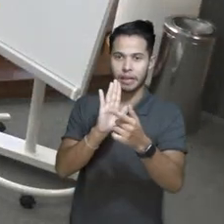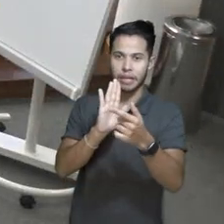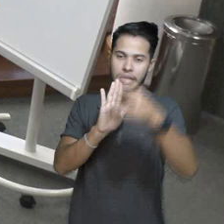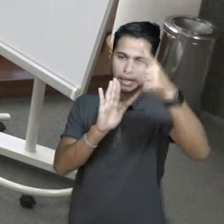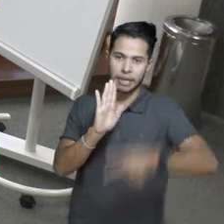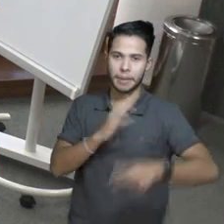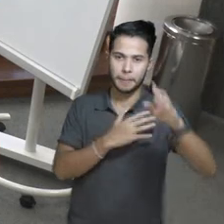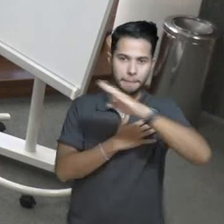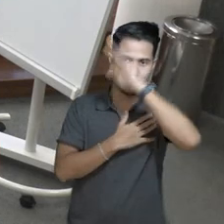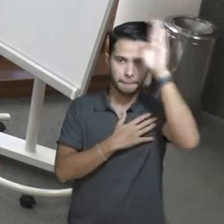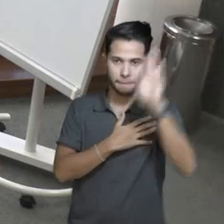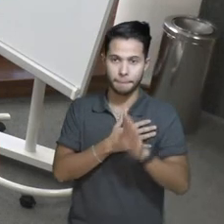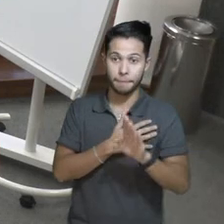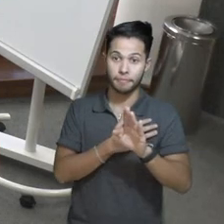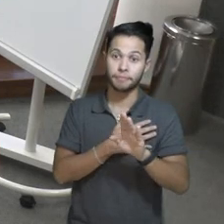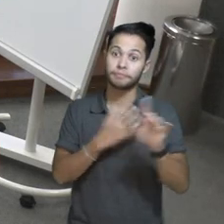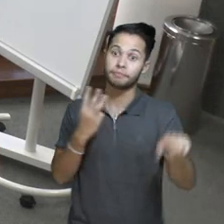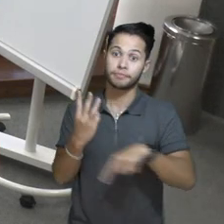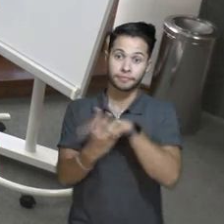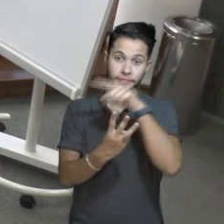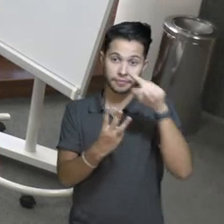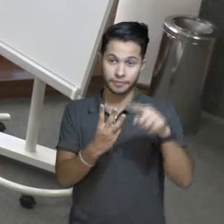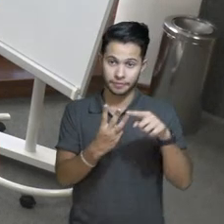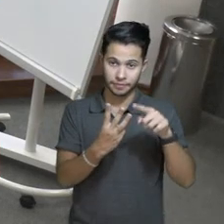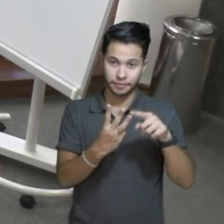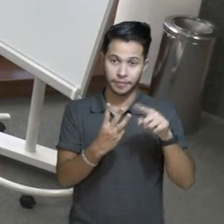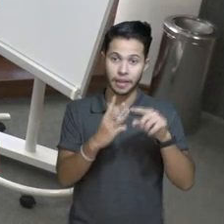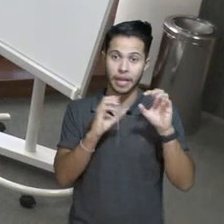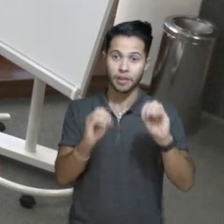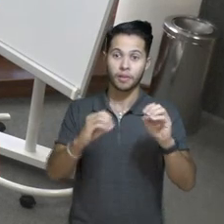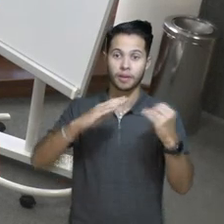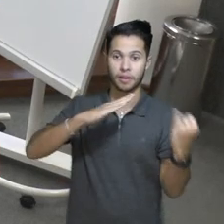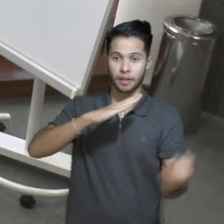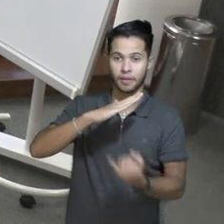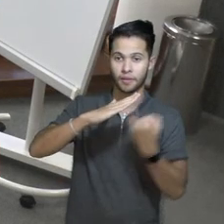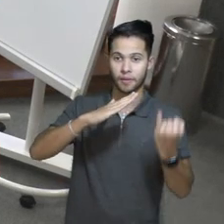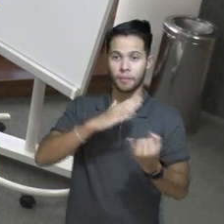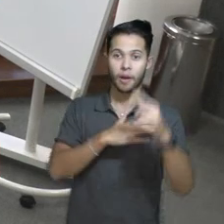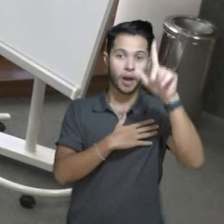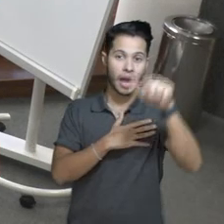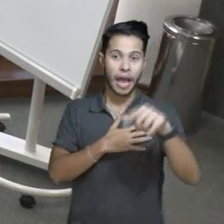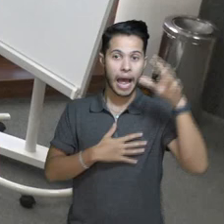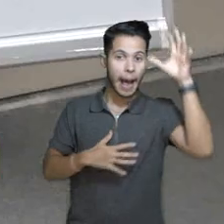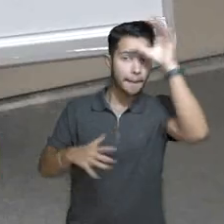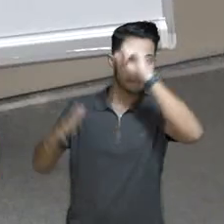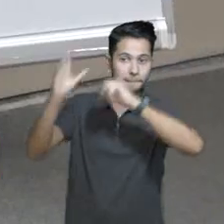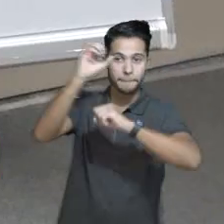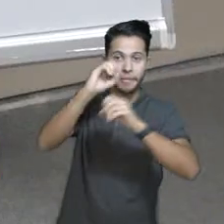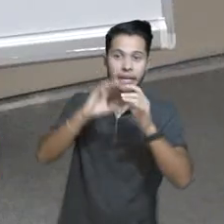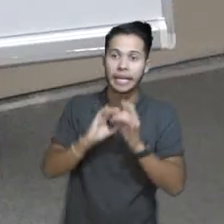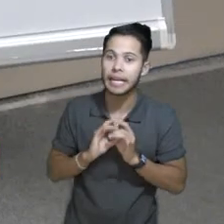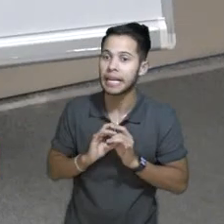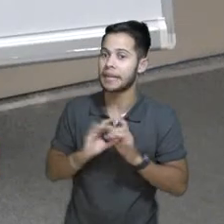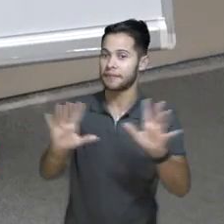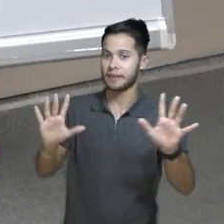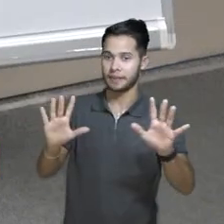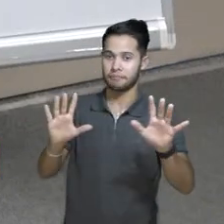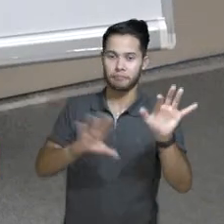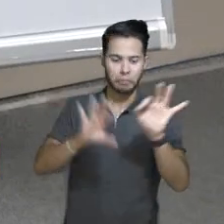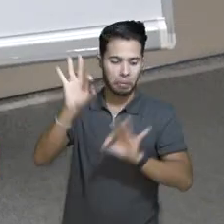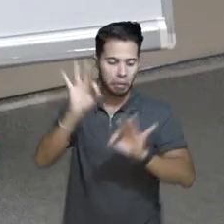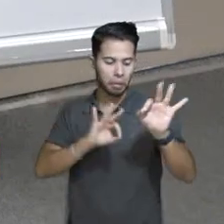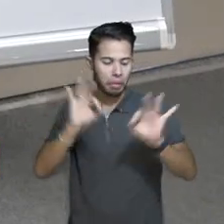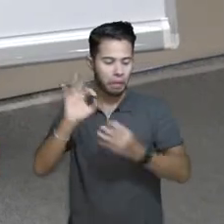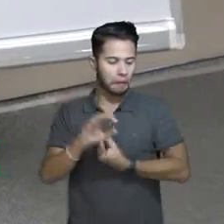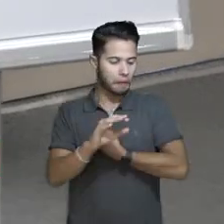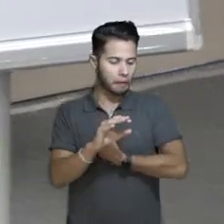aí educação informal é o aprendizado espontâneo e não planejado ao longo da Vida